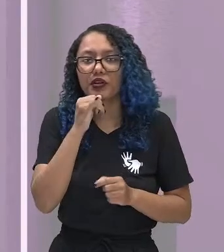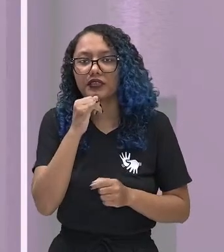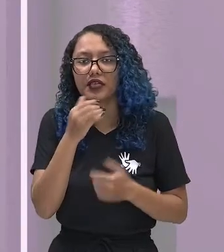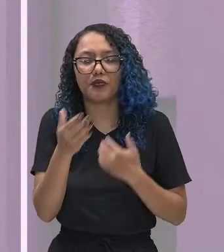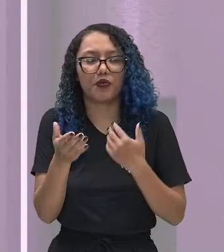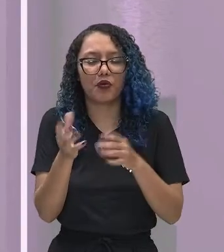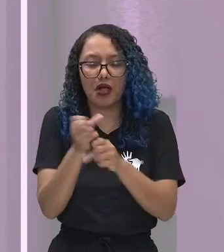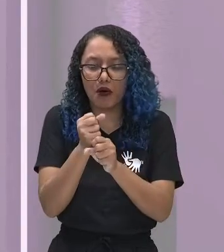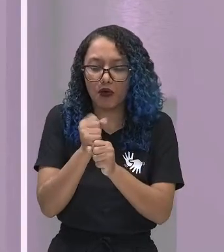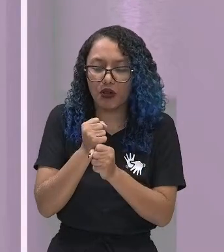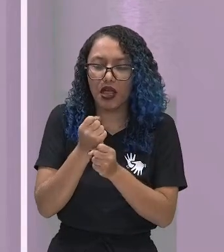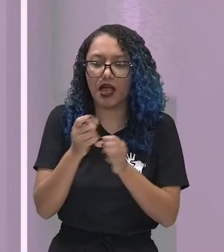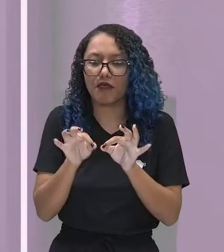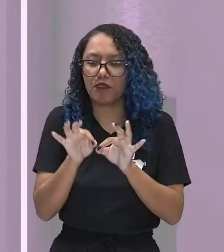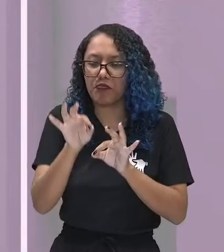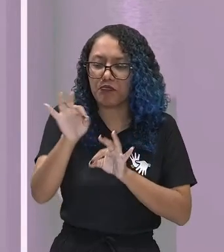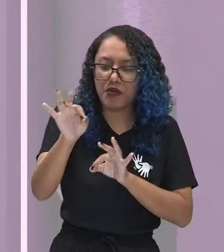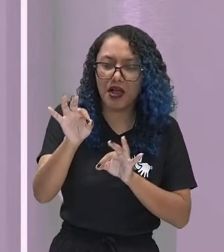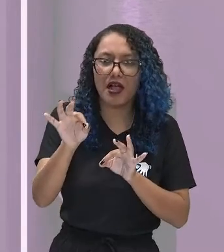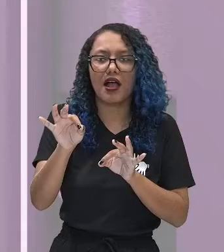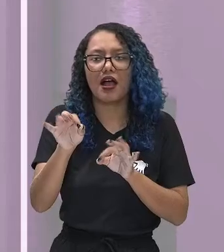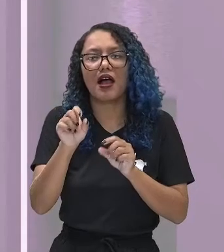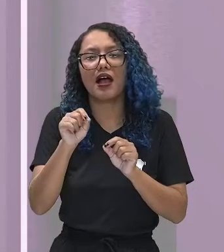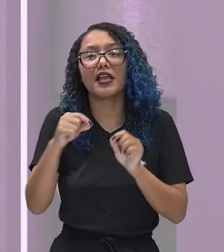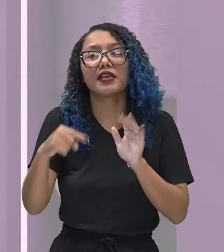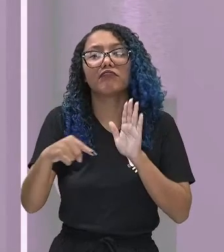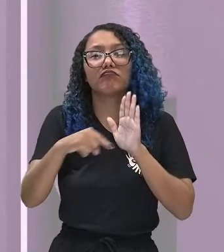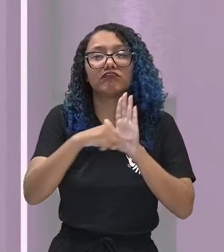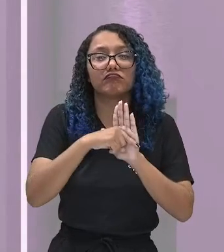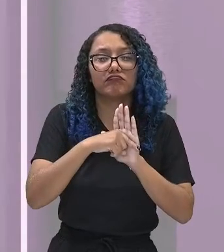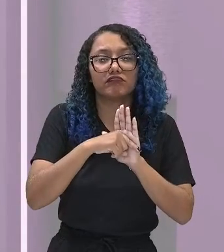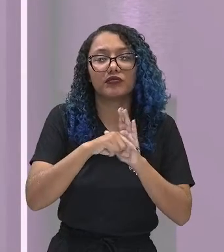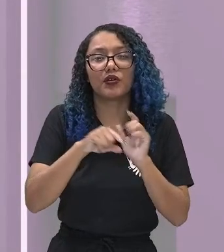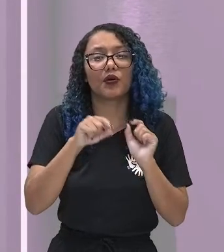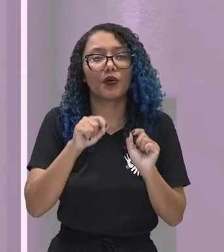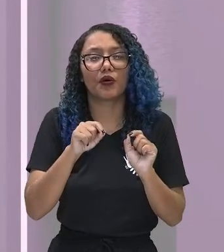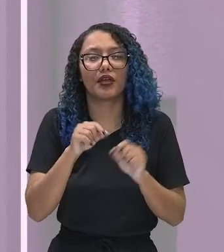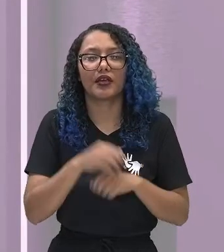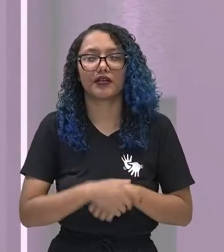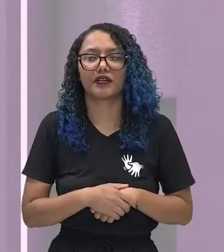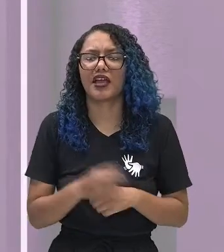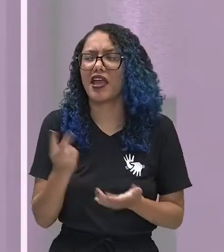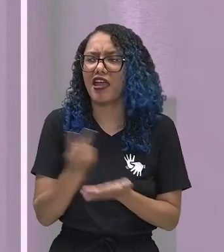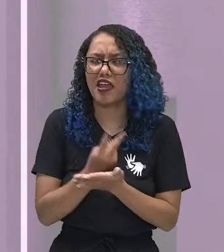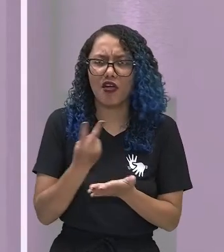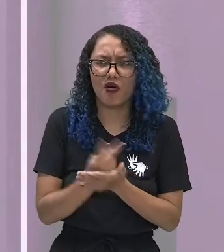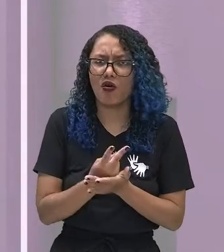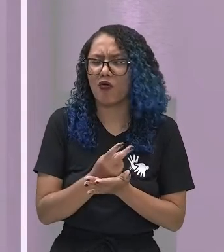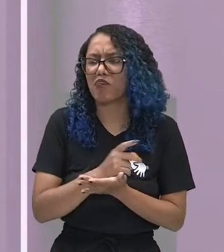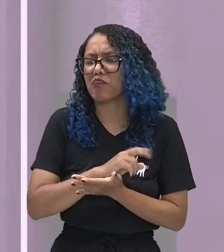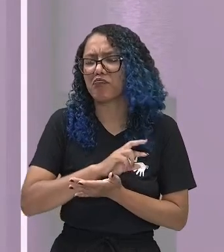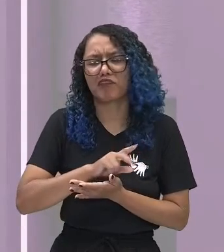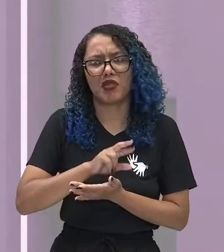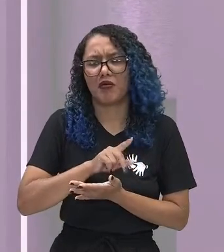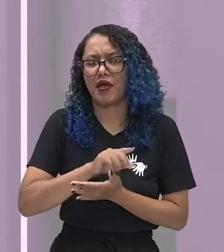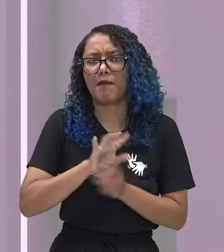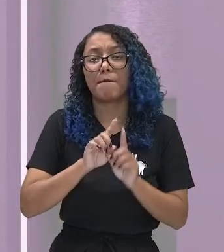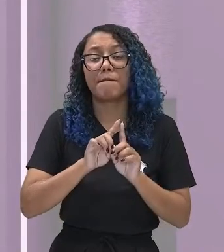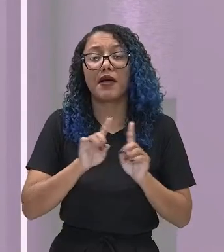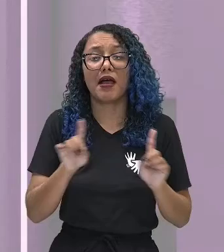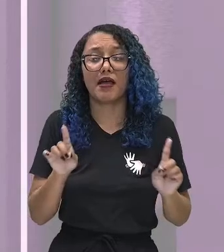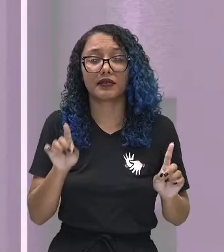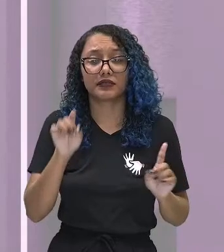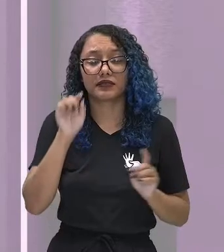quaisquer e esse resultado for negativo, não é que você tem errado. O que acontece então? A gente tem